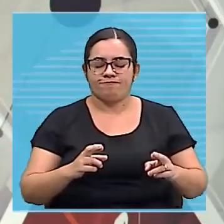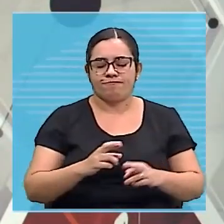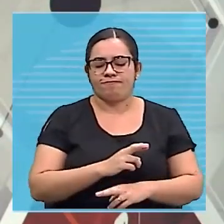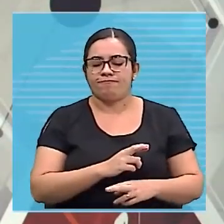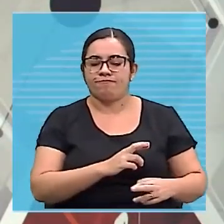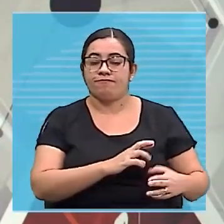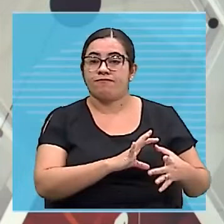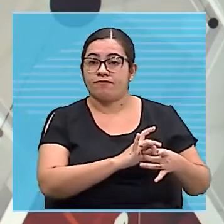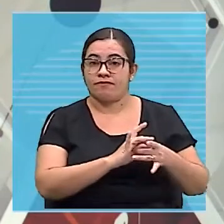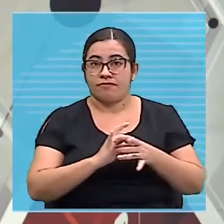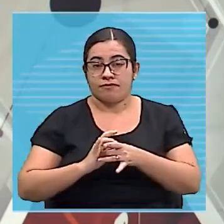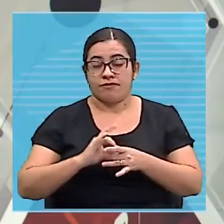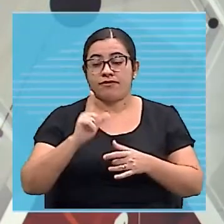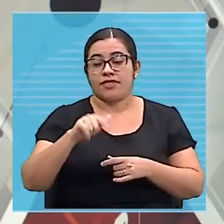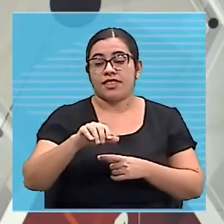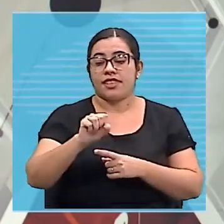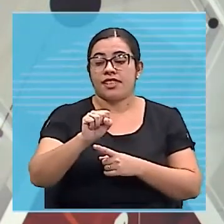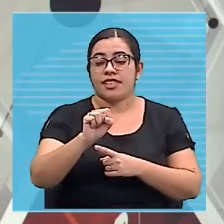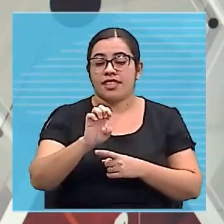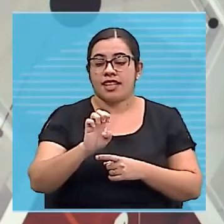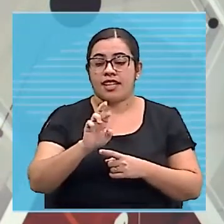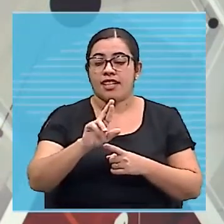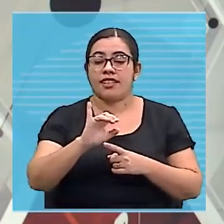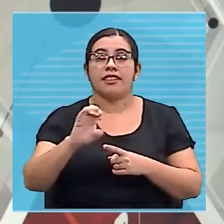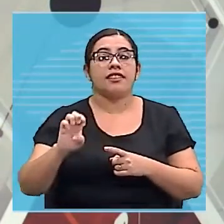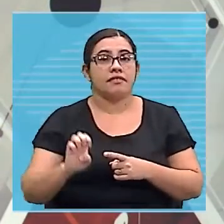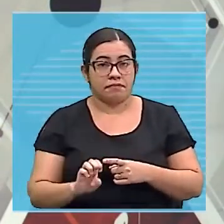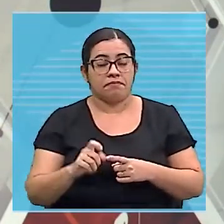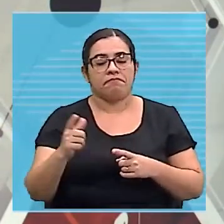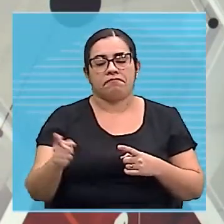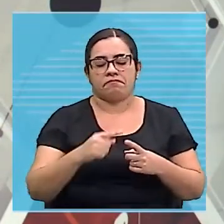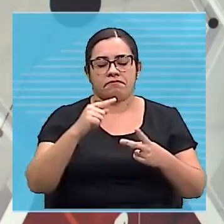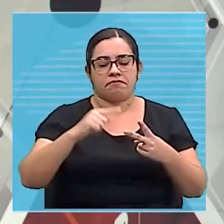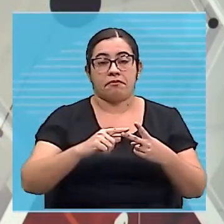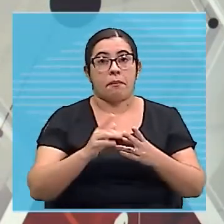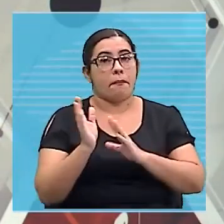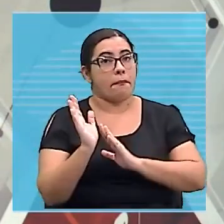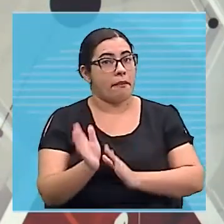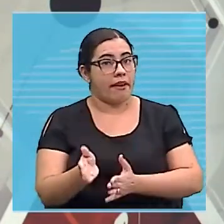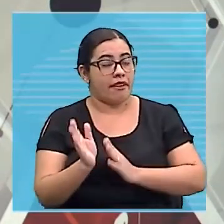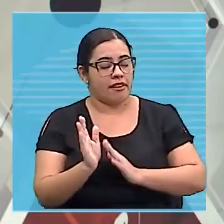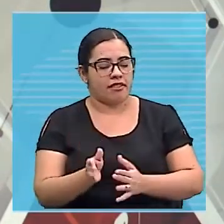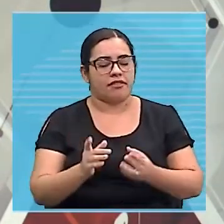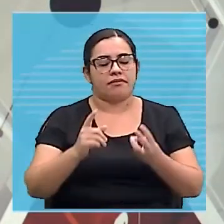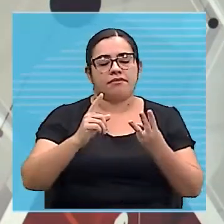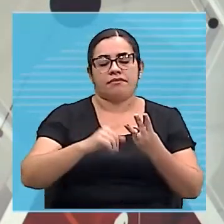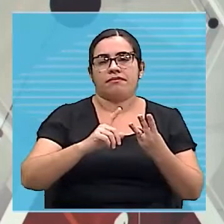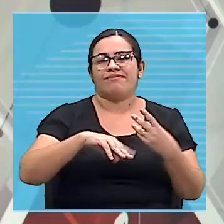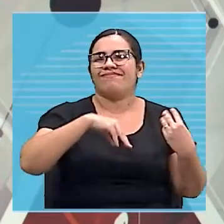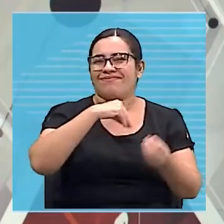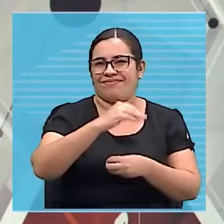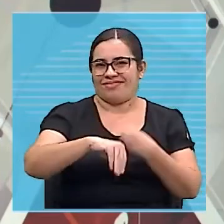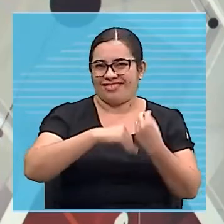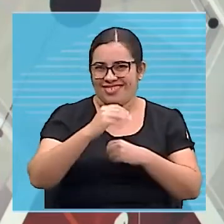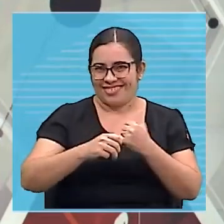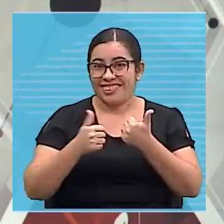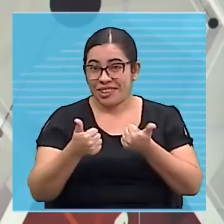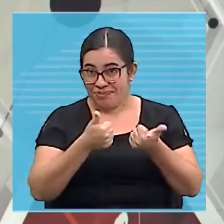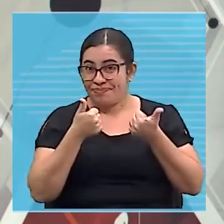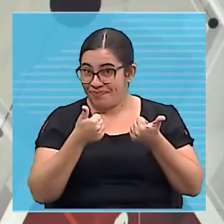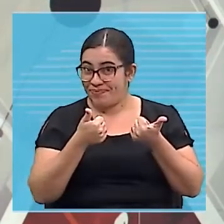associação em série associação em paralelo e Associação mista Beleza